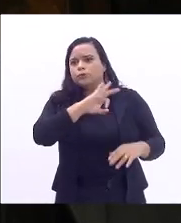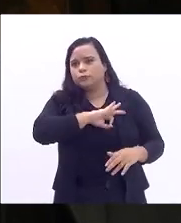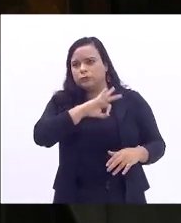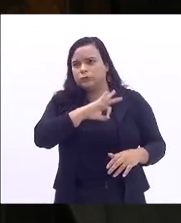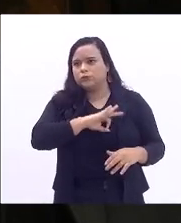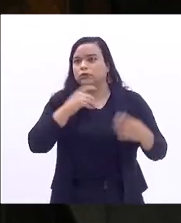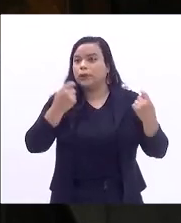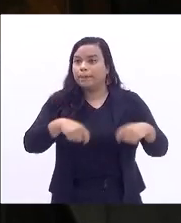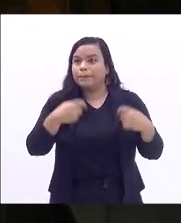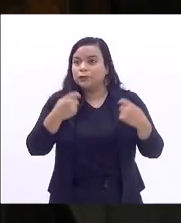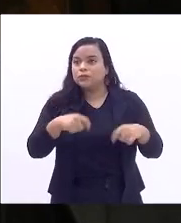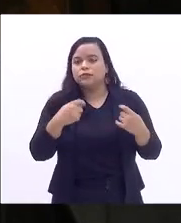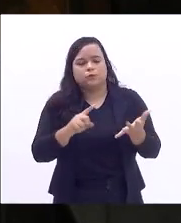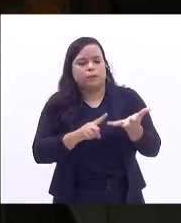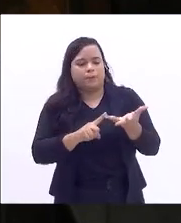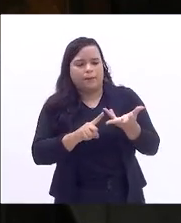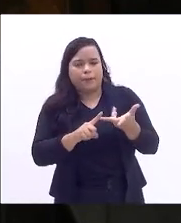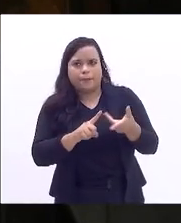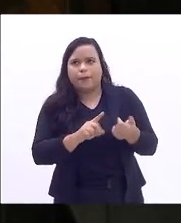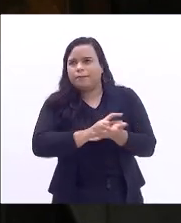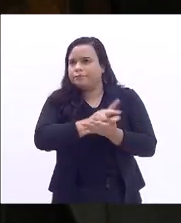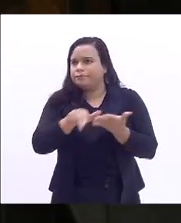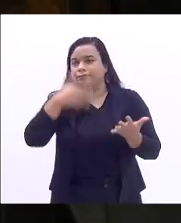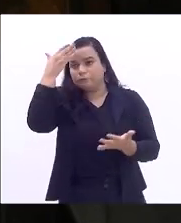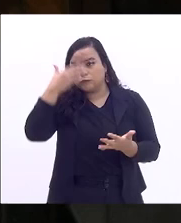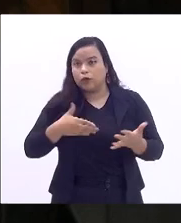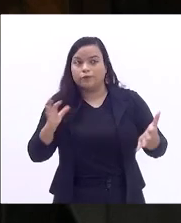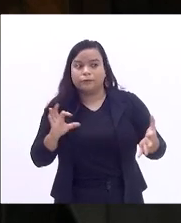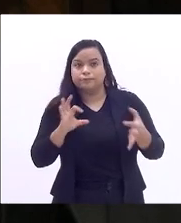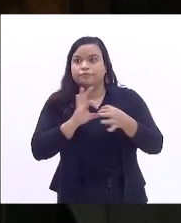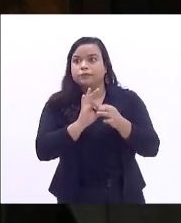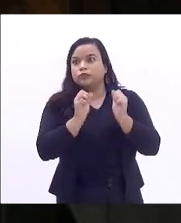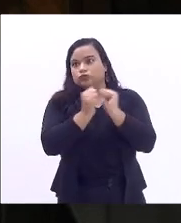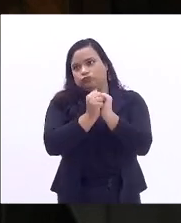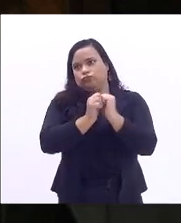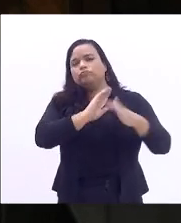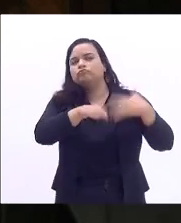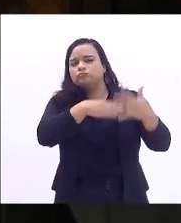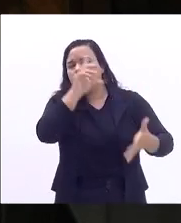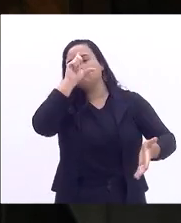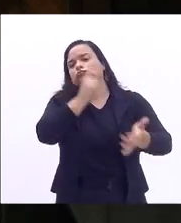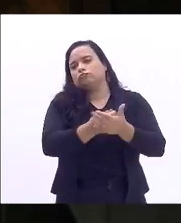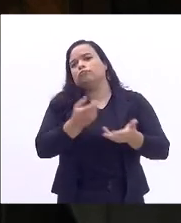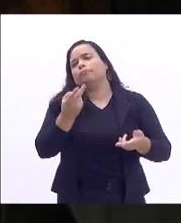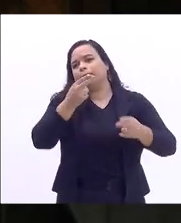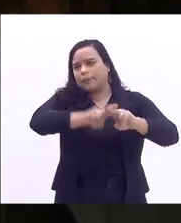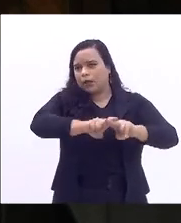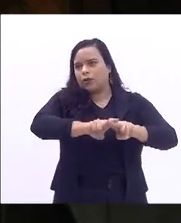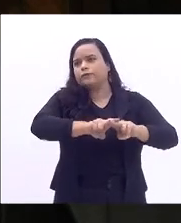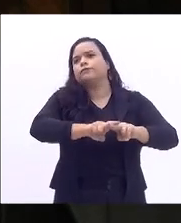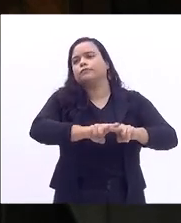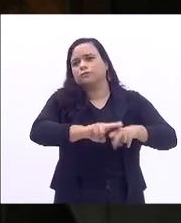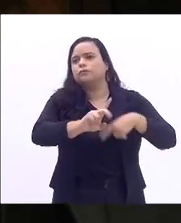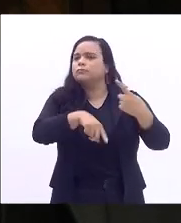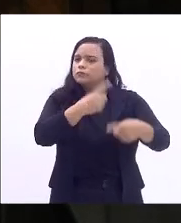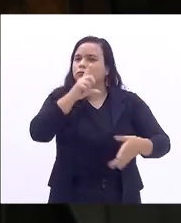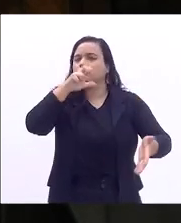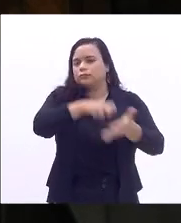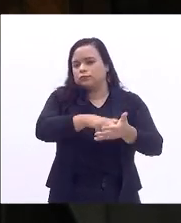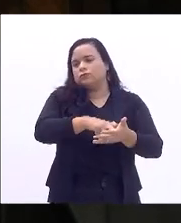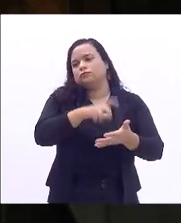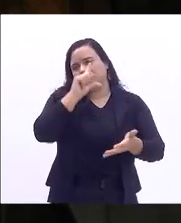está em consonância com outros elementos de prova para gerar a decretação da prisão preventiva bem como a condenação